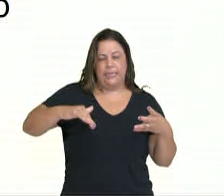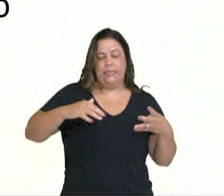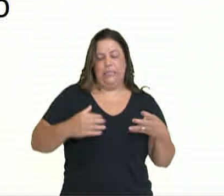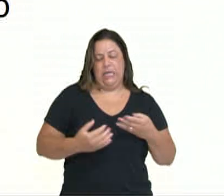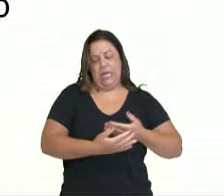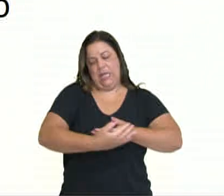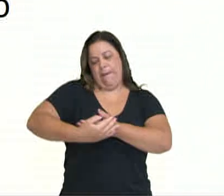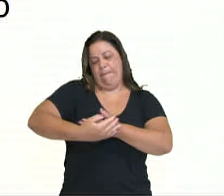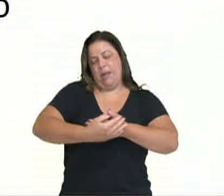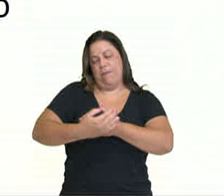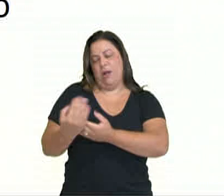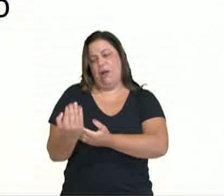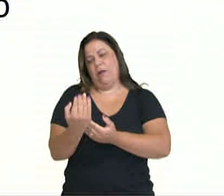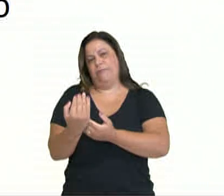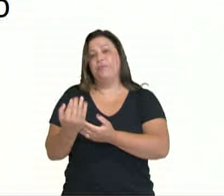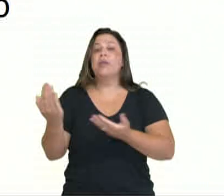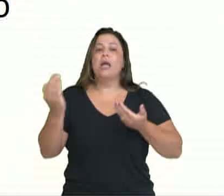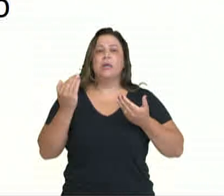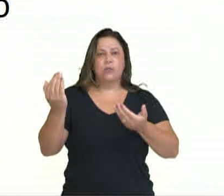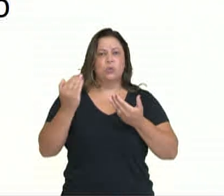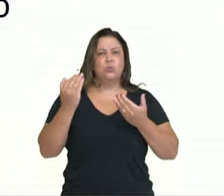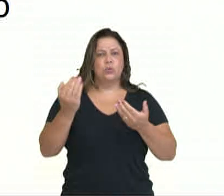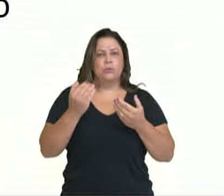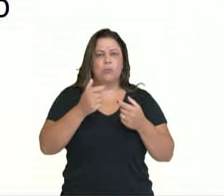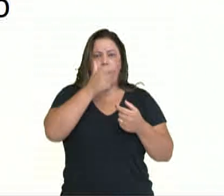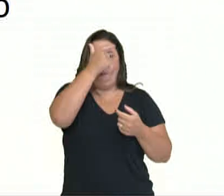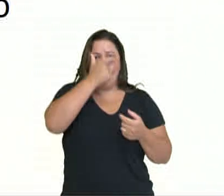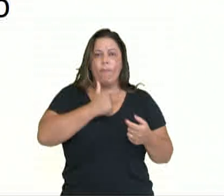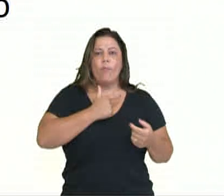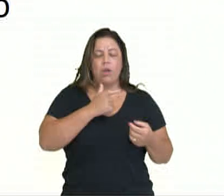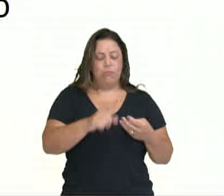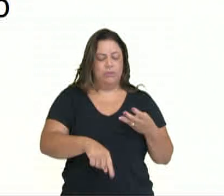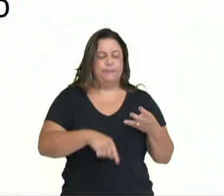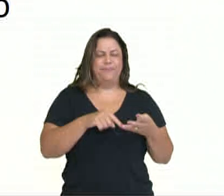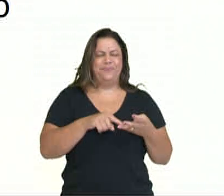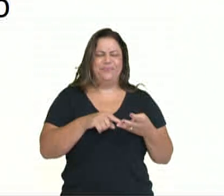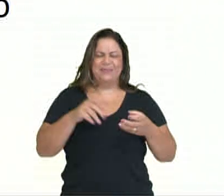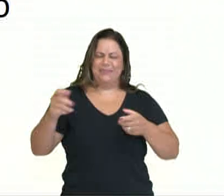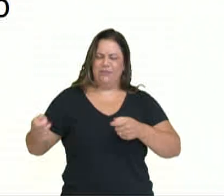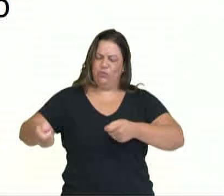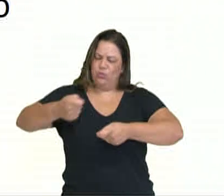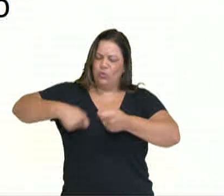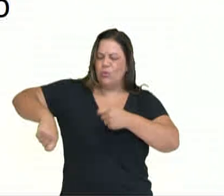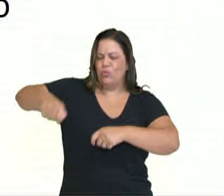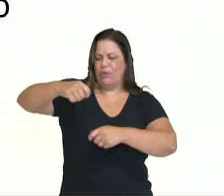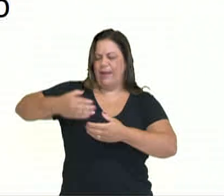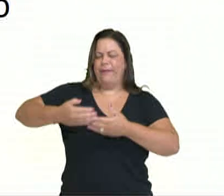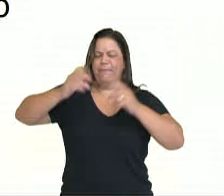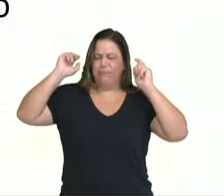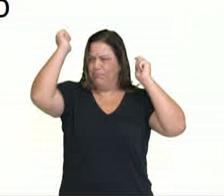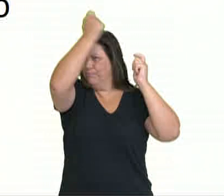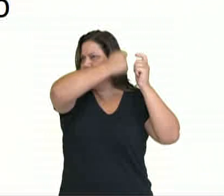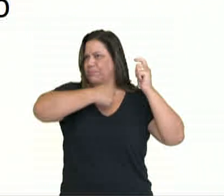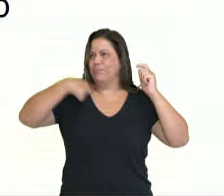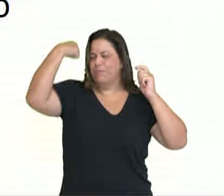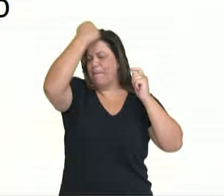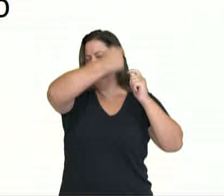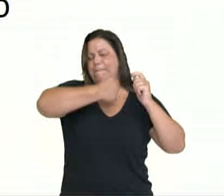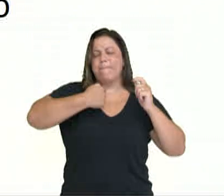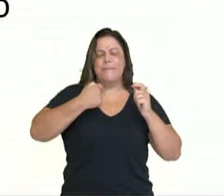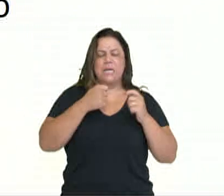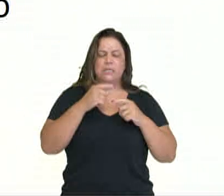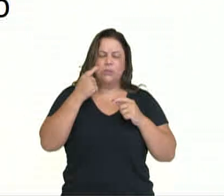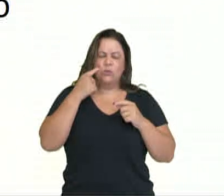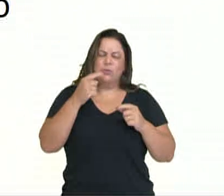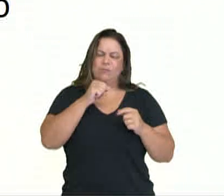panos. Era uma mulher jovem e pálida. O longo manto escuro que lhe cobria a cabeça dava-lhe o aspecto de uma